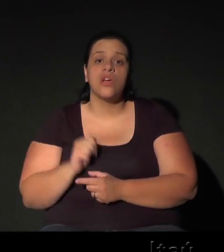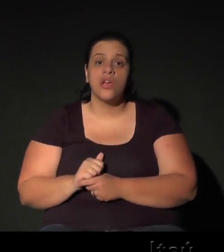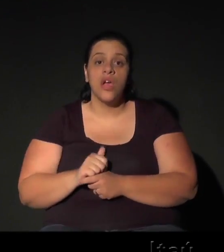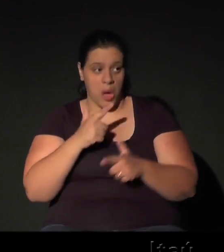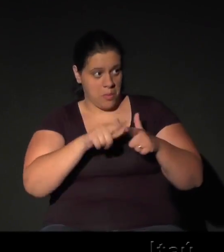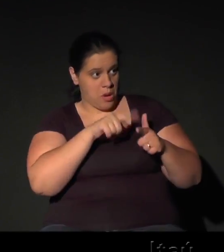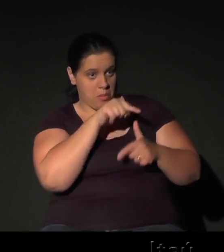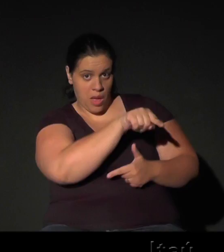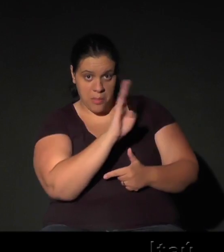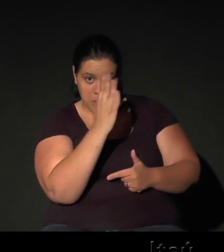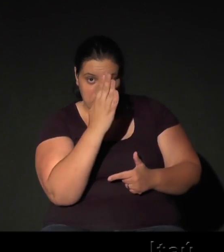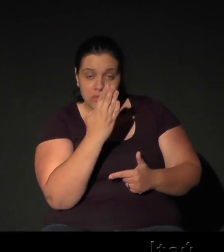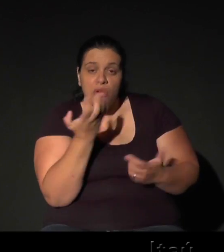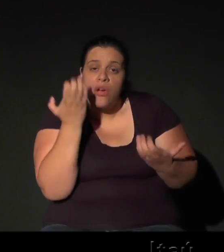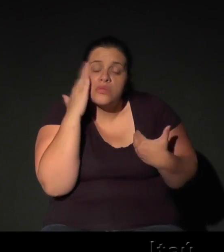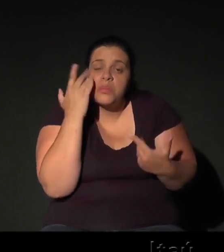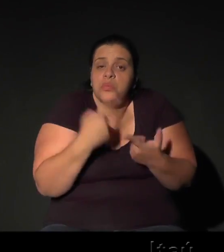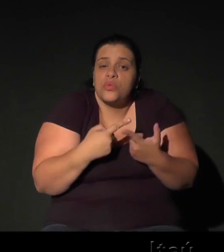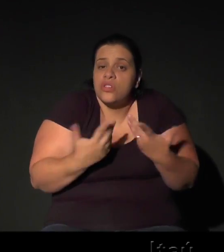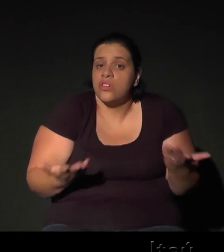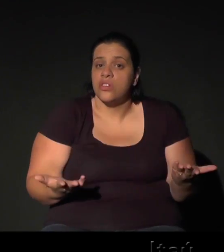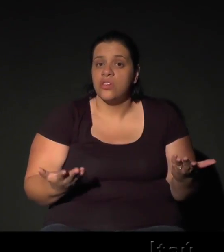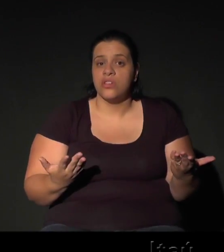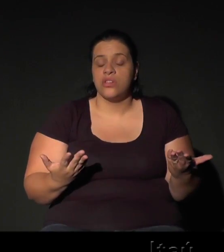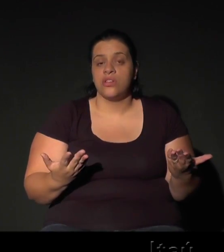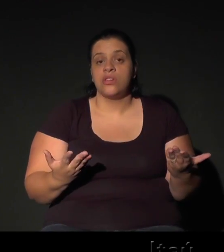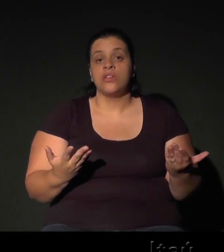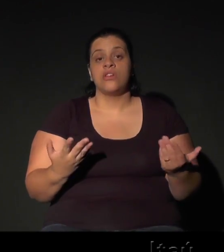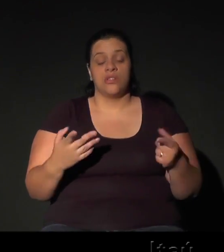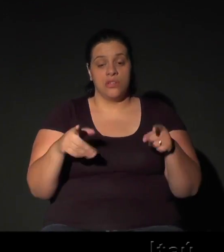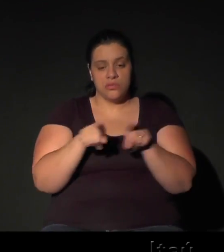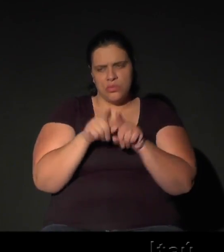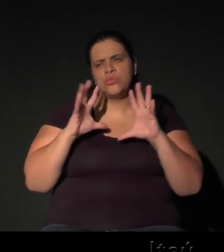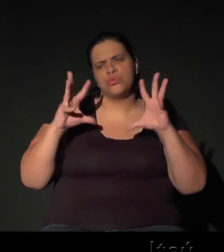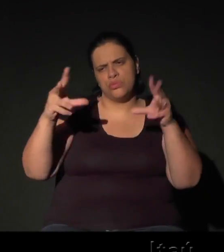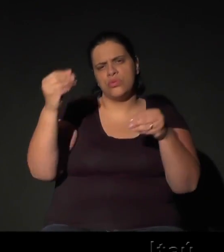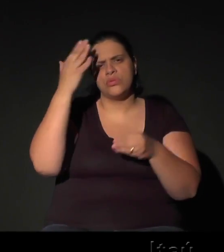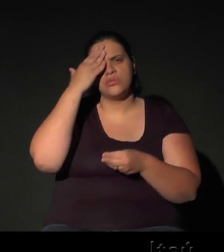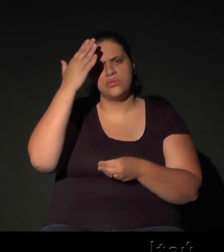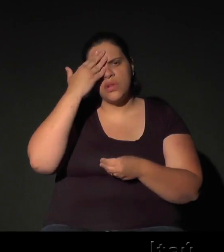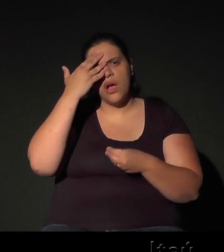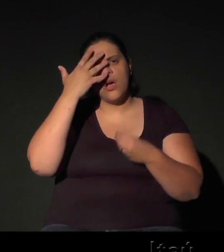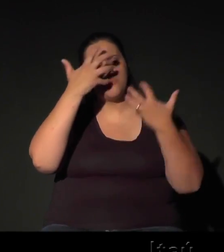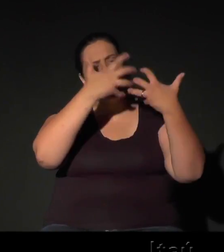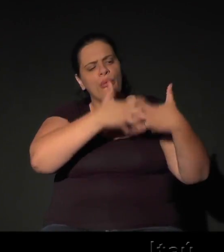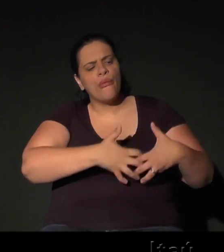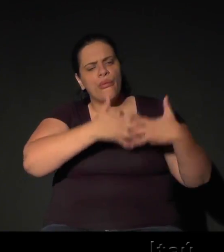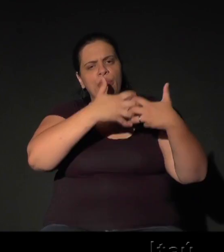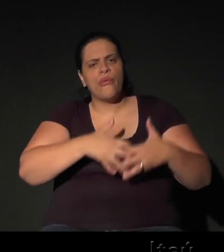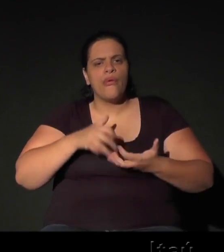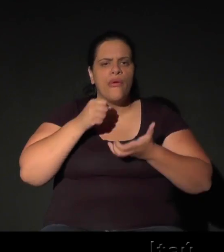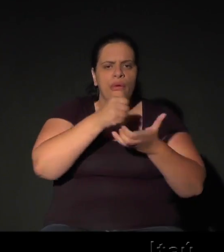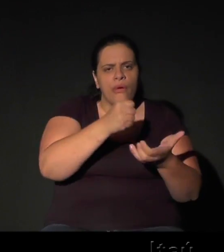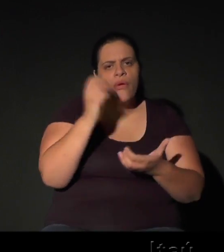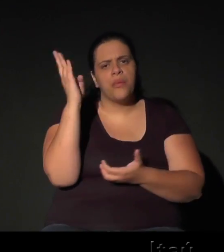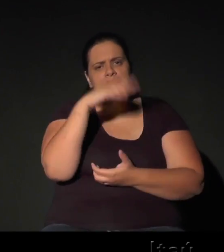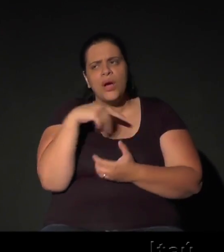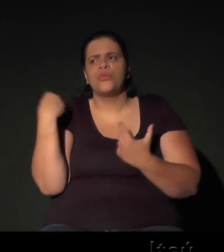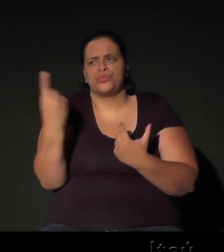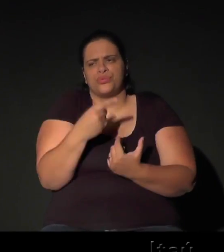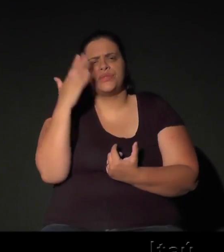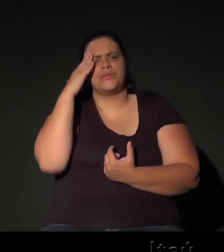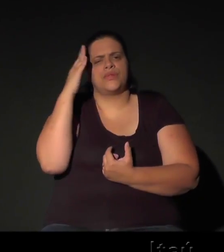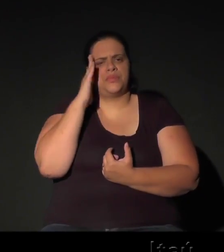quando é ABC é isso que eu quero entender então todo mundo aqui sabe como o capitalismo ag os males do capitalismo a gente sabe